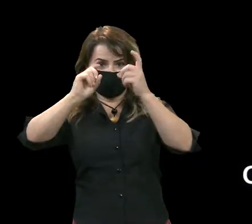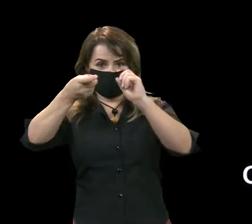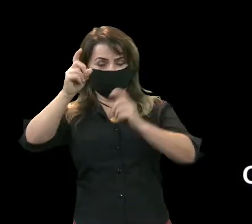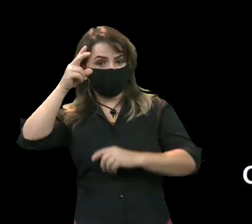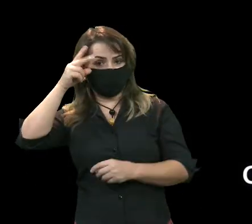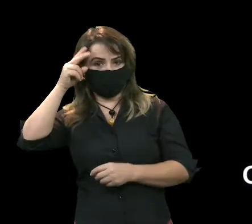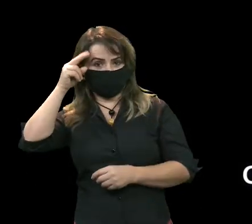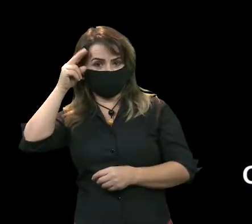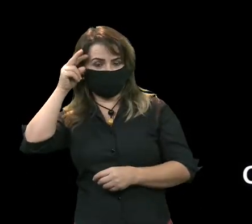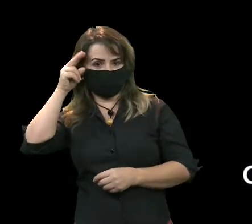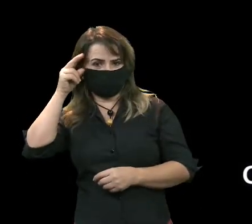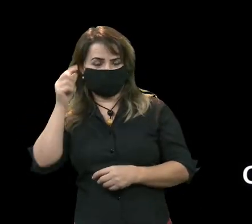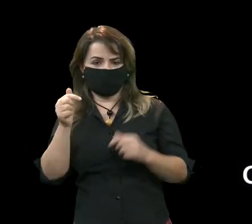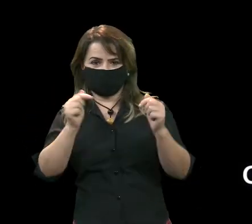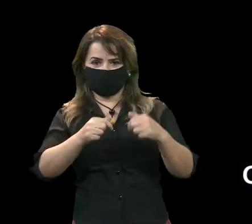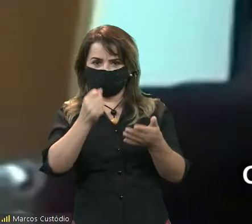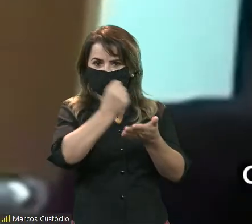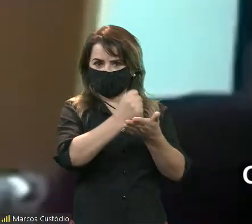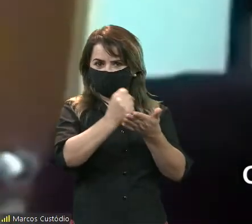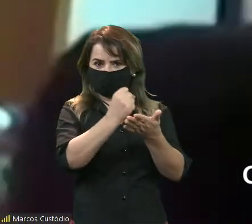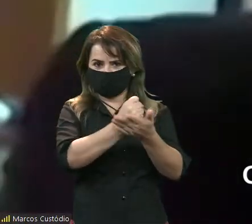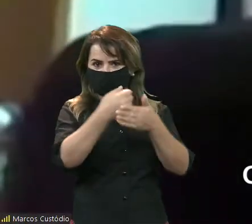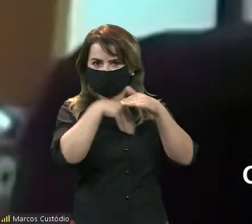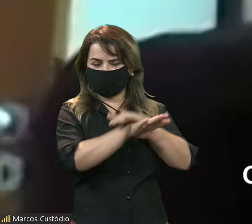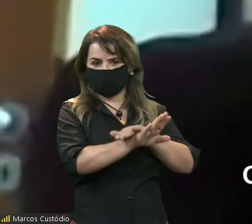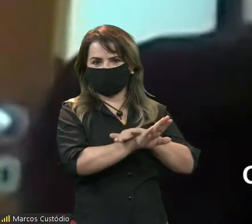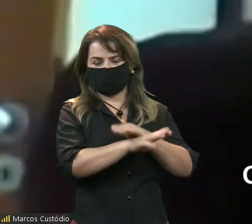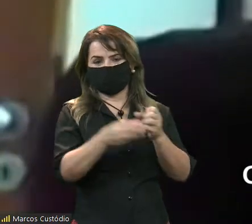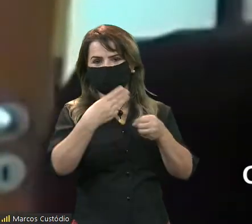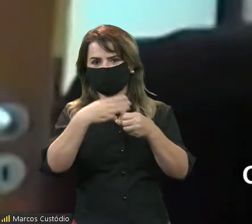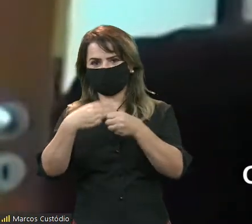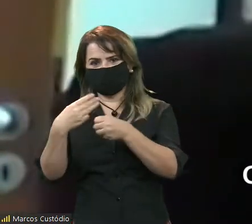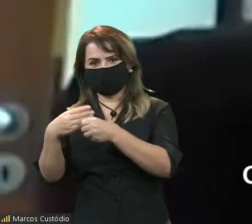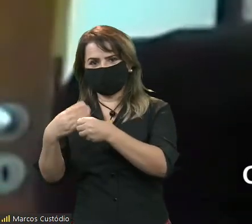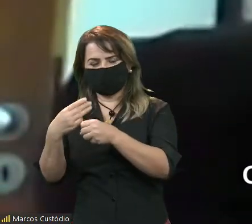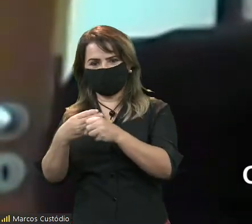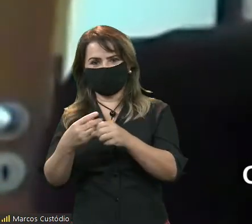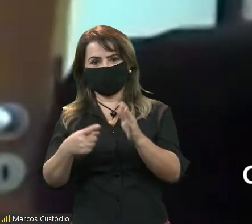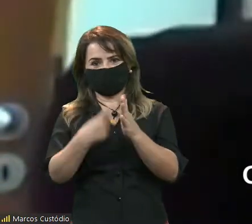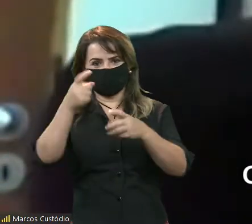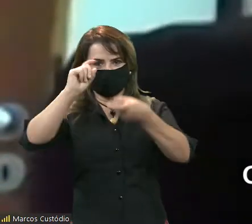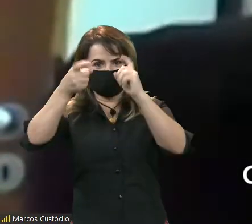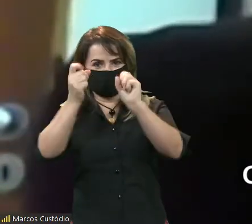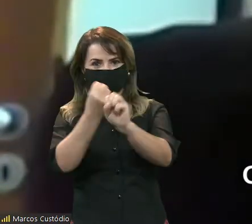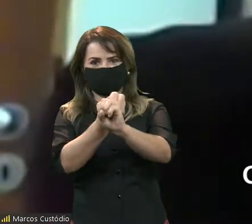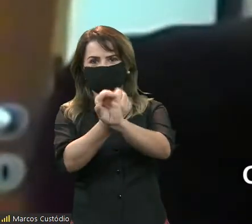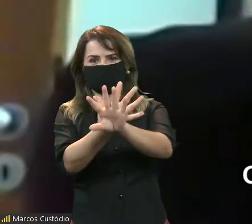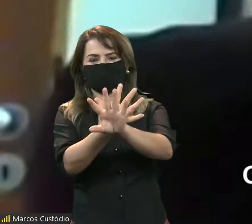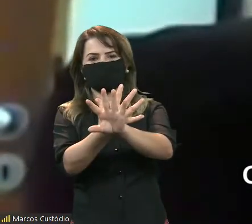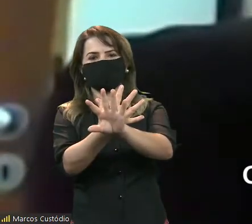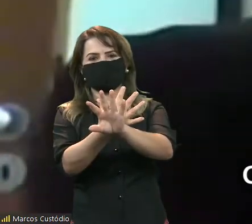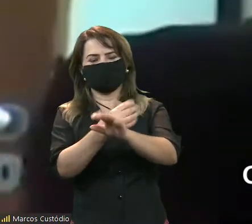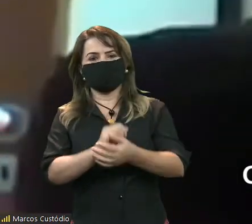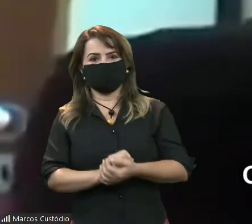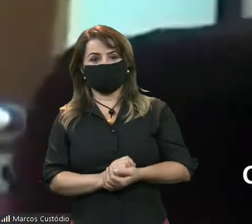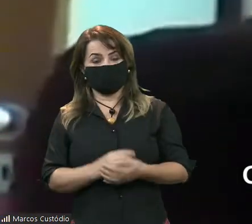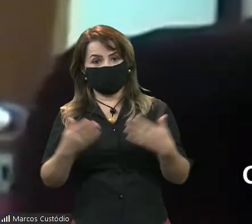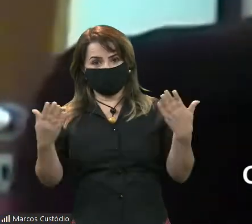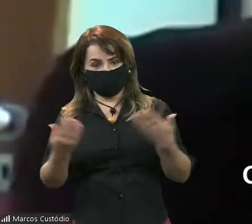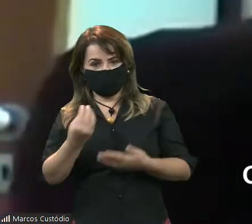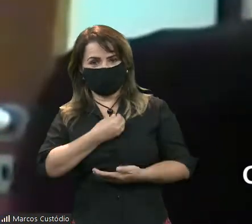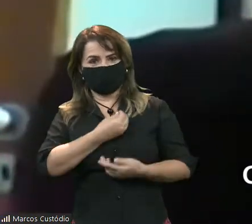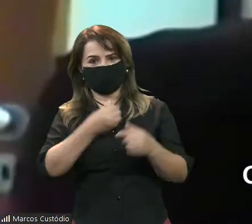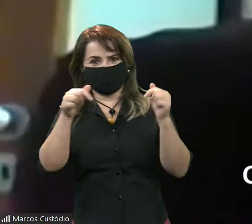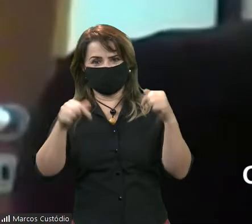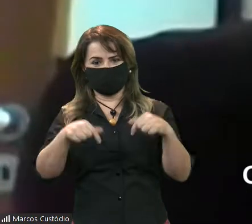nos anais da nossa memória aqui no município, primeira sessão remota da nossa história. Eu estou aqui acompanhando